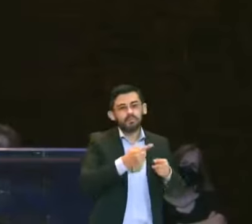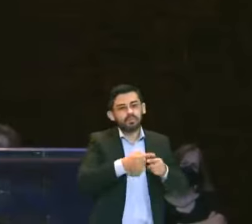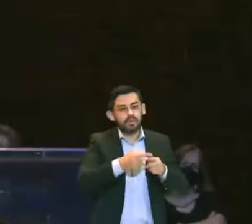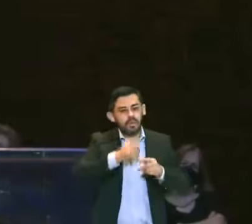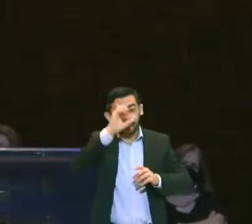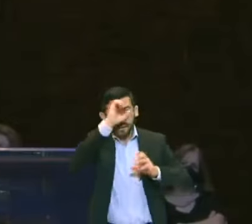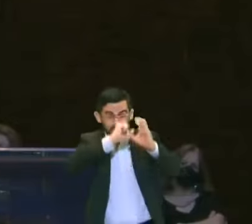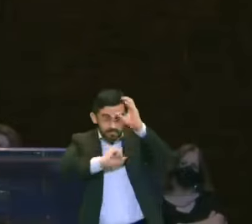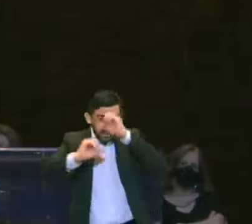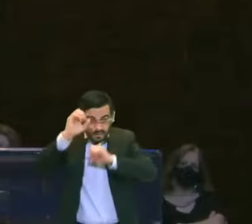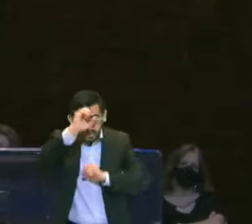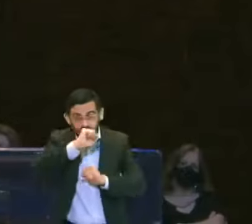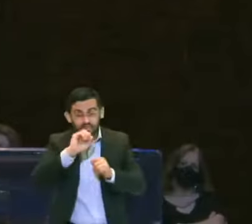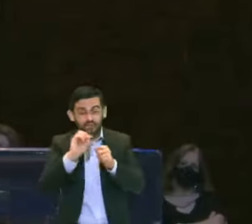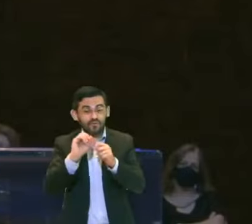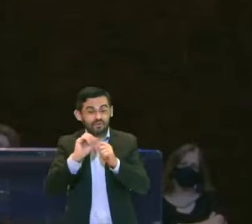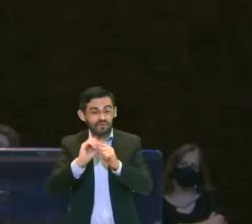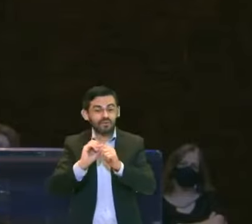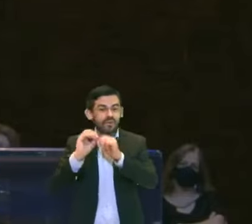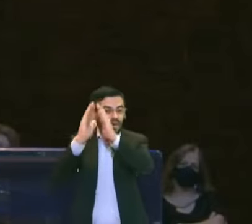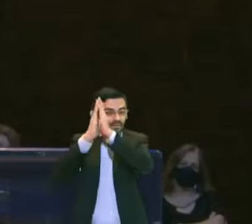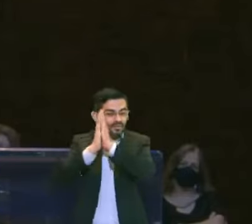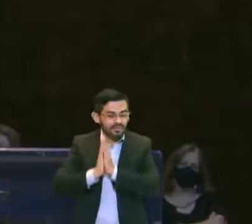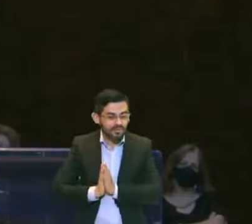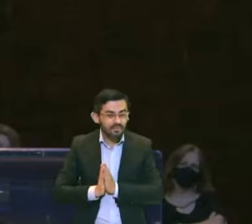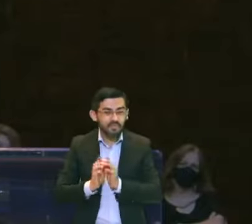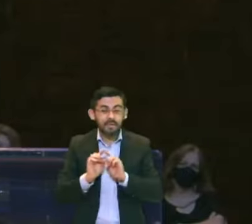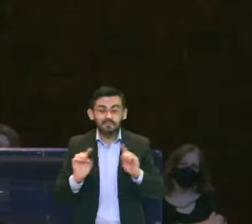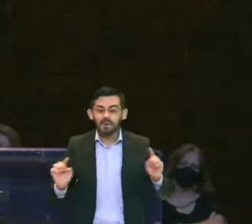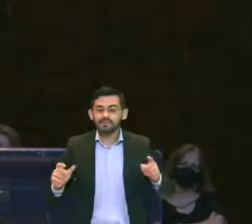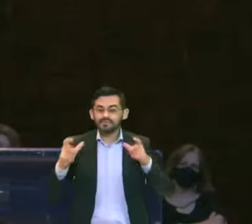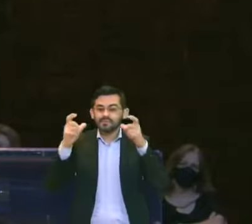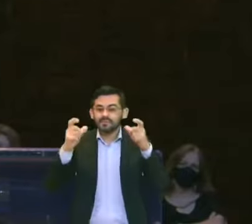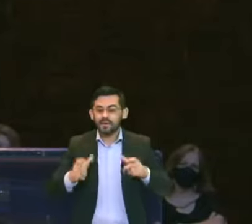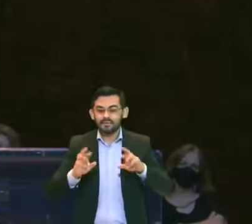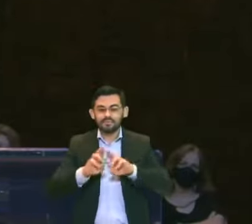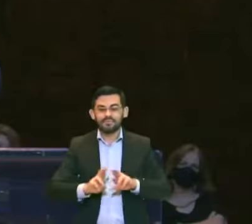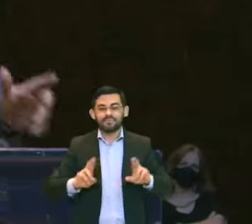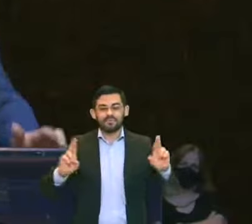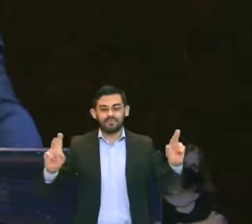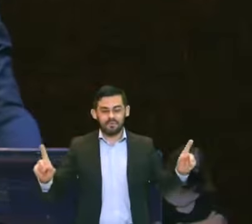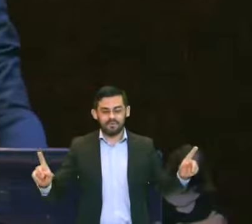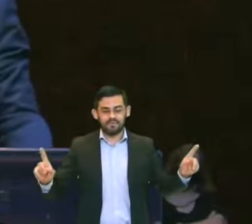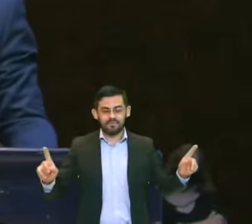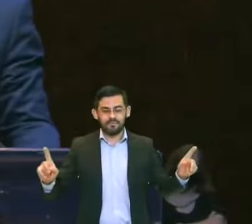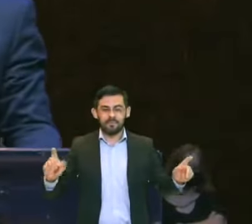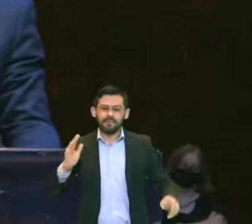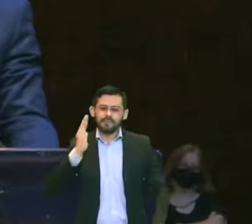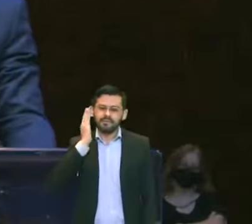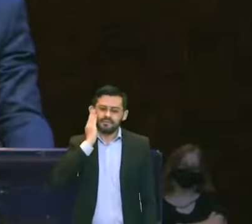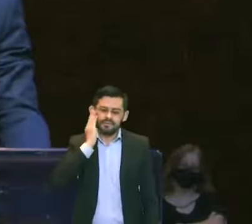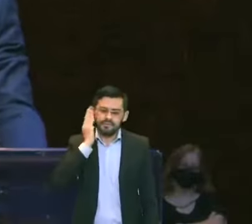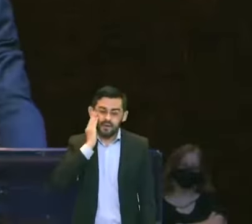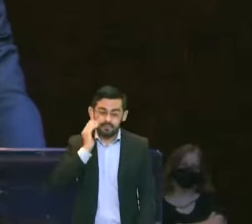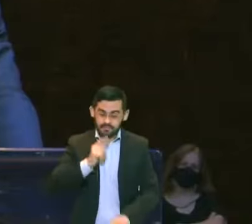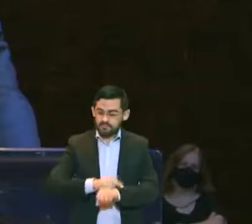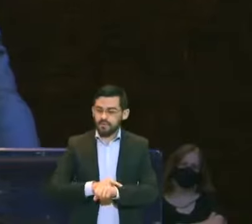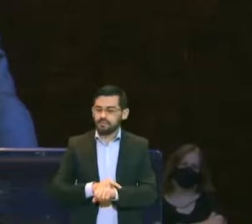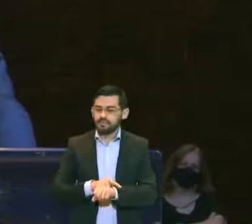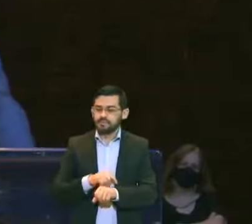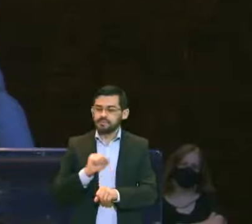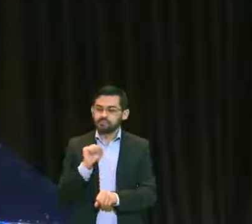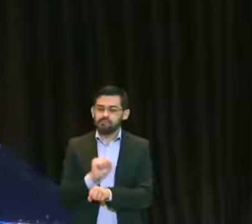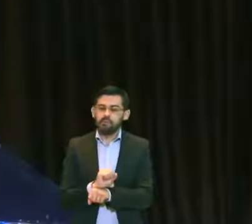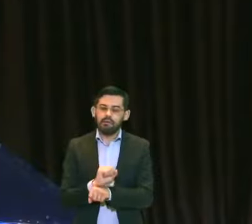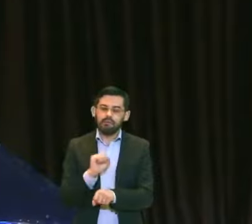aprenderam a fazer o mesmo de um jeito diferente. Sabe, nos tempos de espera nós vamos ser empurrados